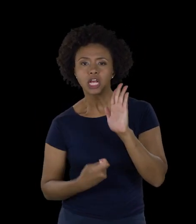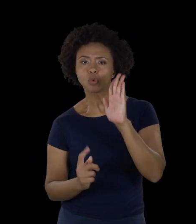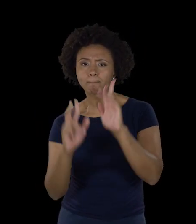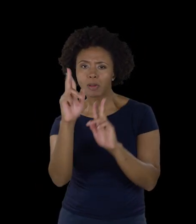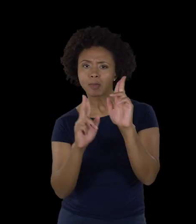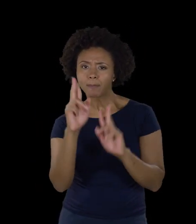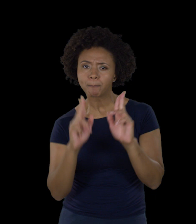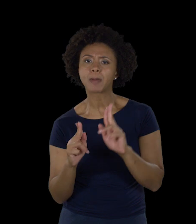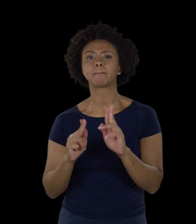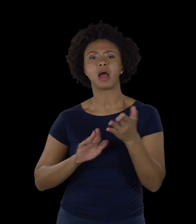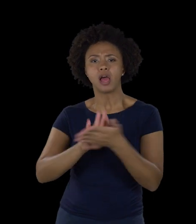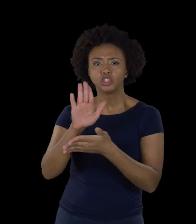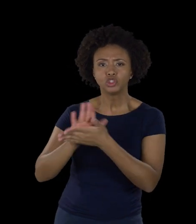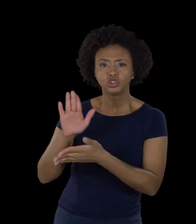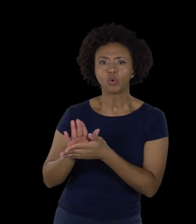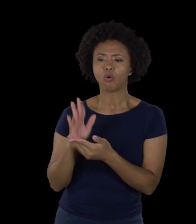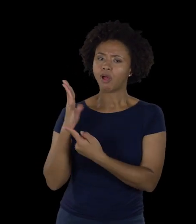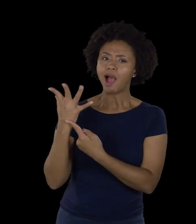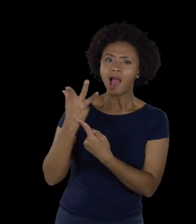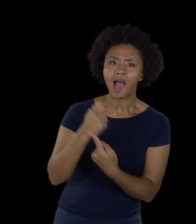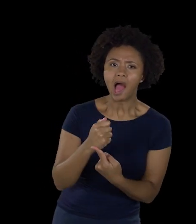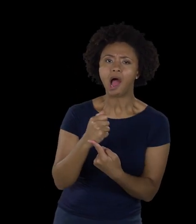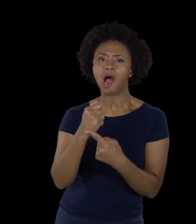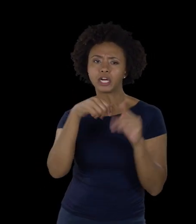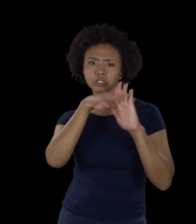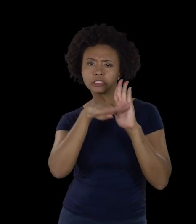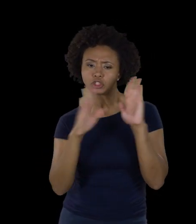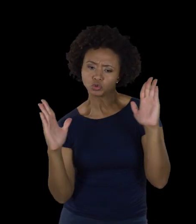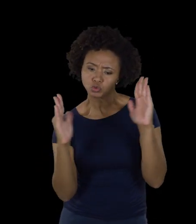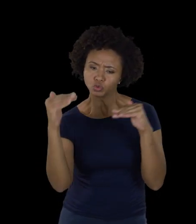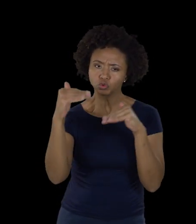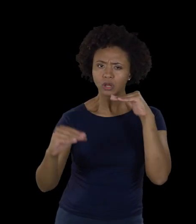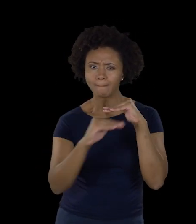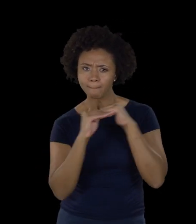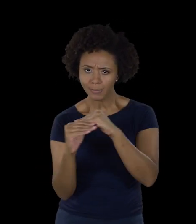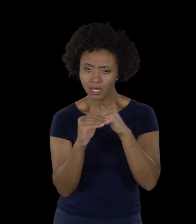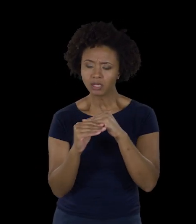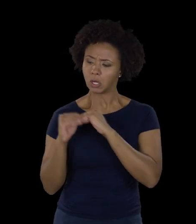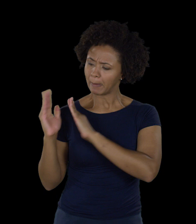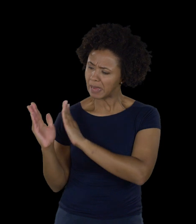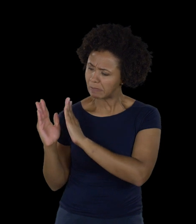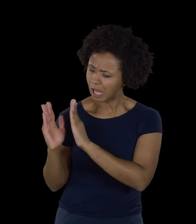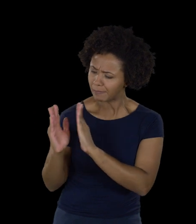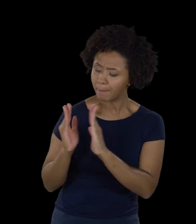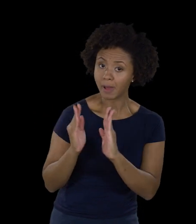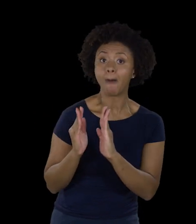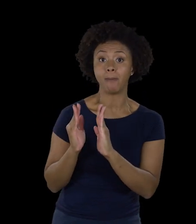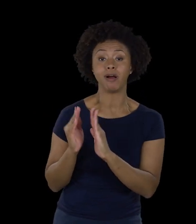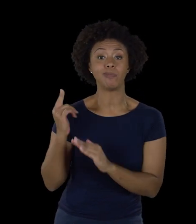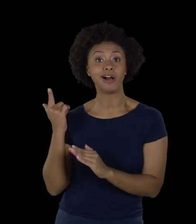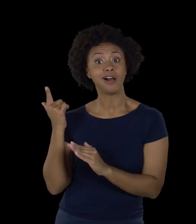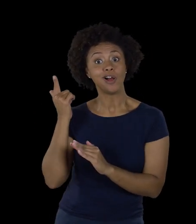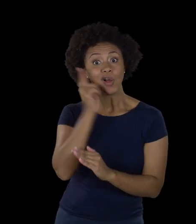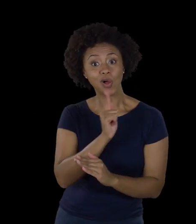do pessoal ali da arte, da diagramação, e que juntos, após várias etapas, construíram o